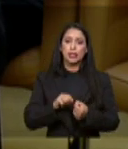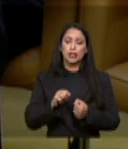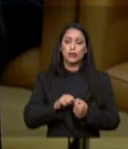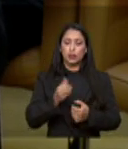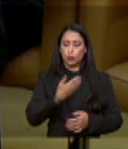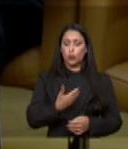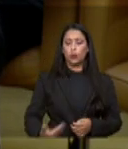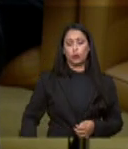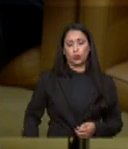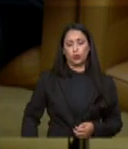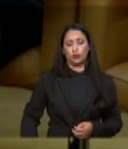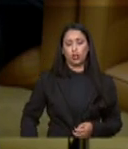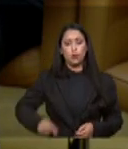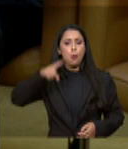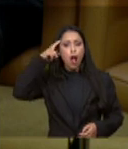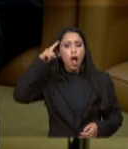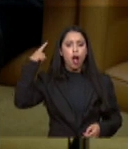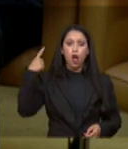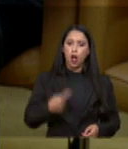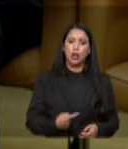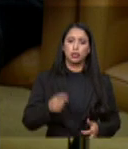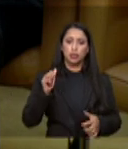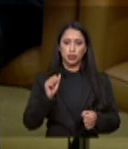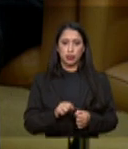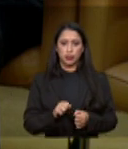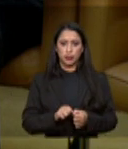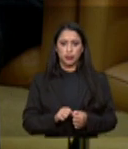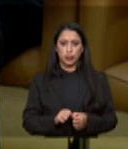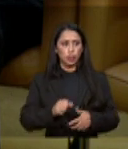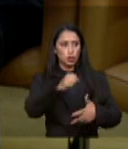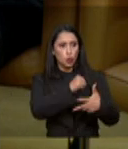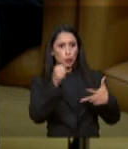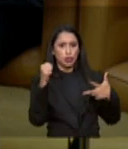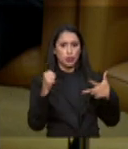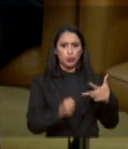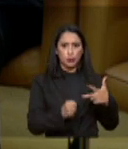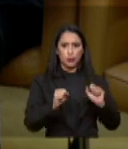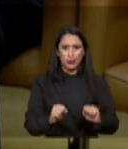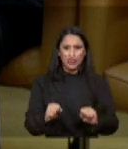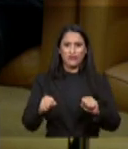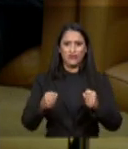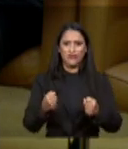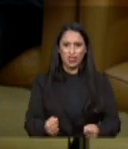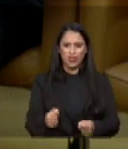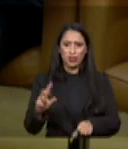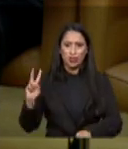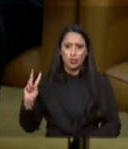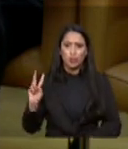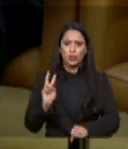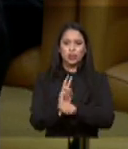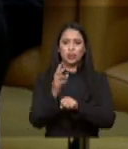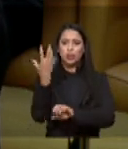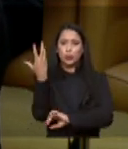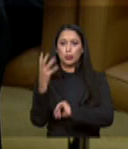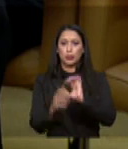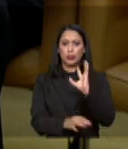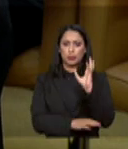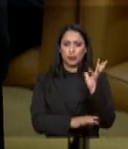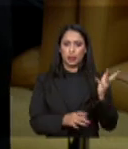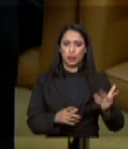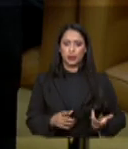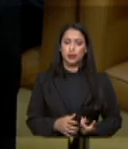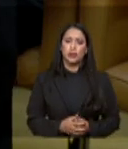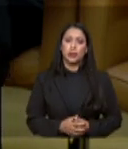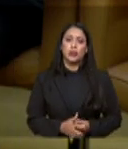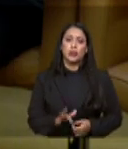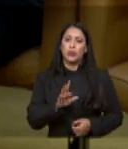Estado brasileiro, uma ordem a ser cumprida de que o poder público defenda e proteja o meio ambiente.